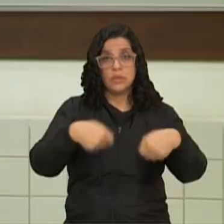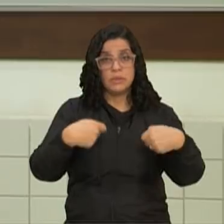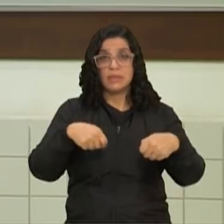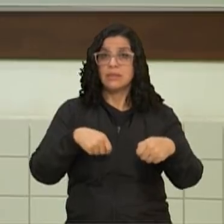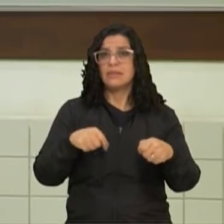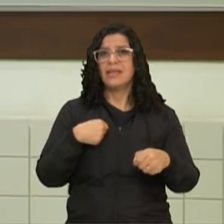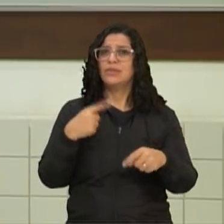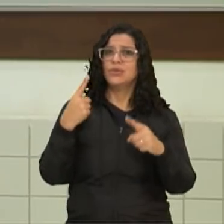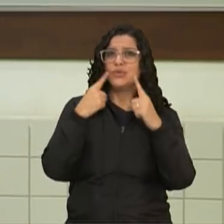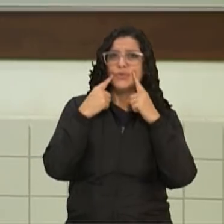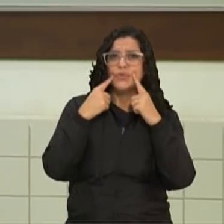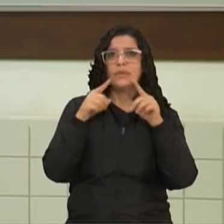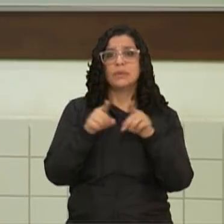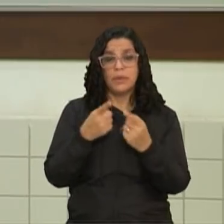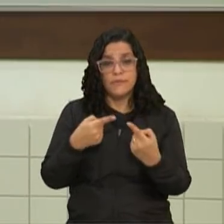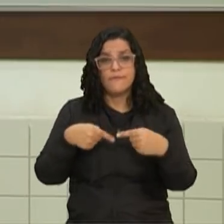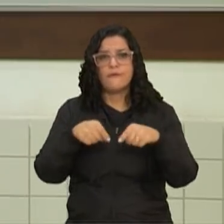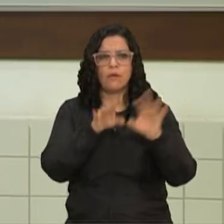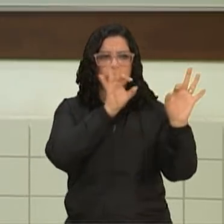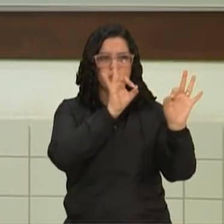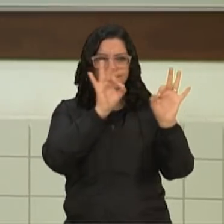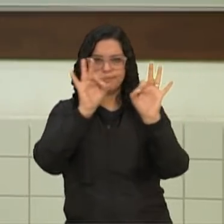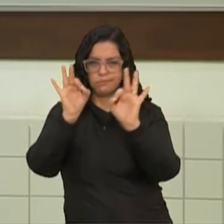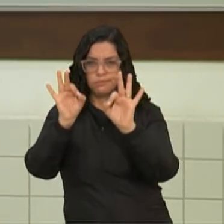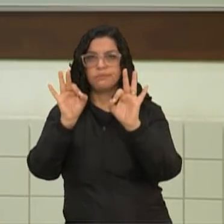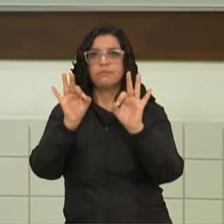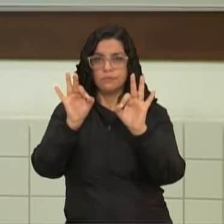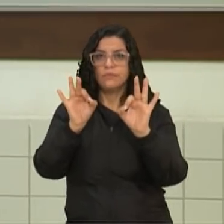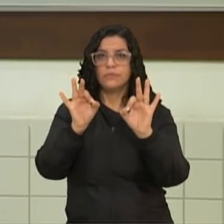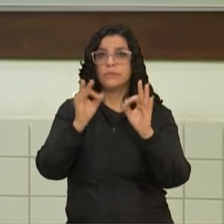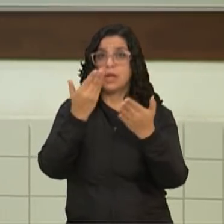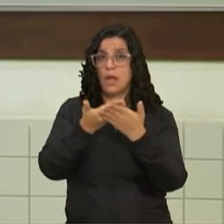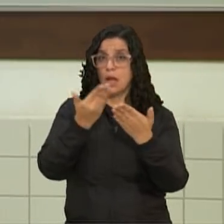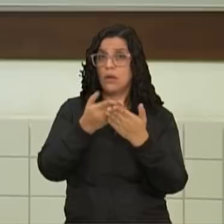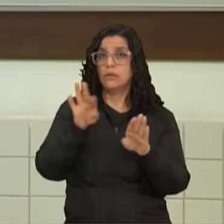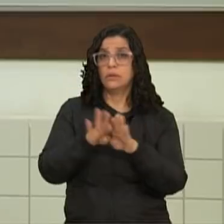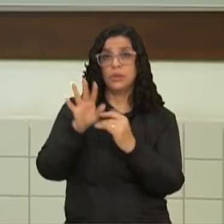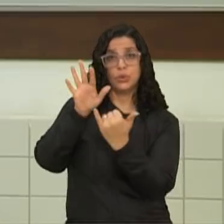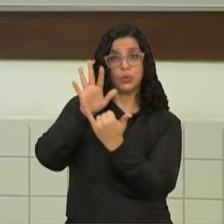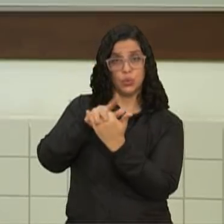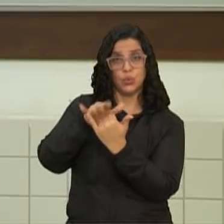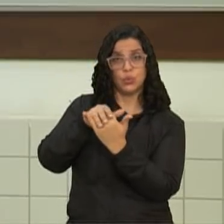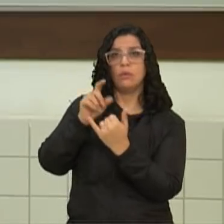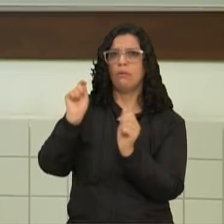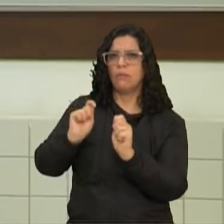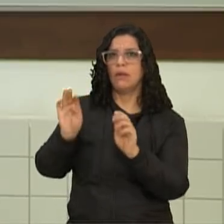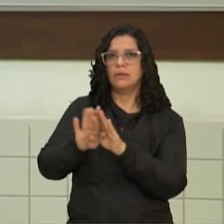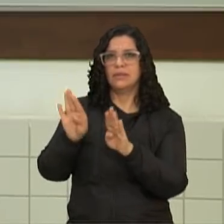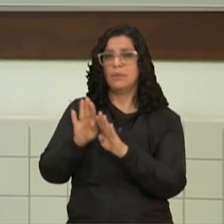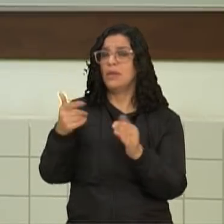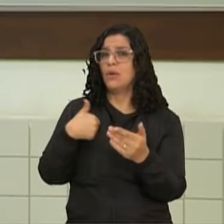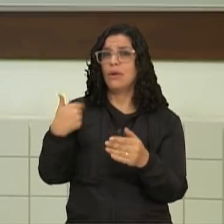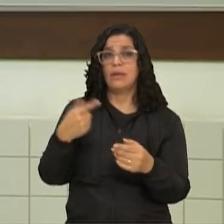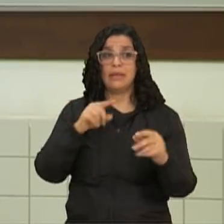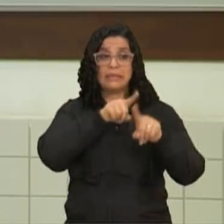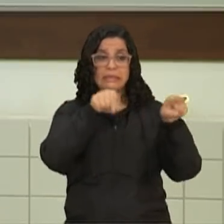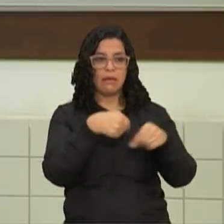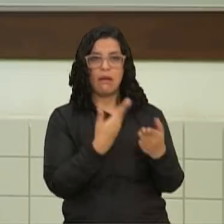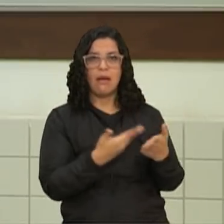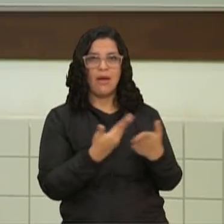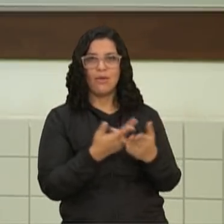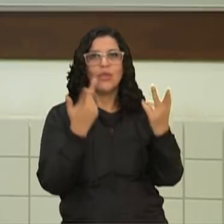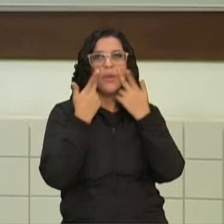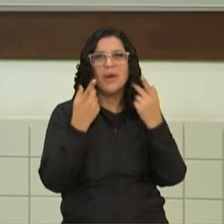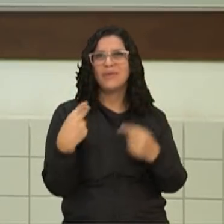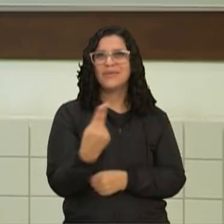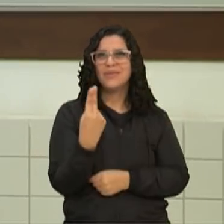tiver alguma dificuldade, volta lá a revisar a aula no YouTube. Isso é maravilhoso, né? Que na sala de aula normal a gente